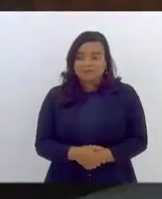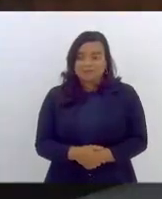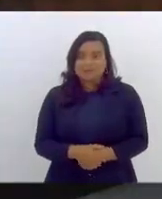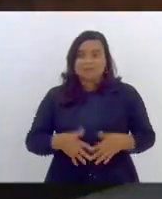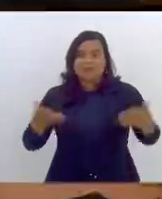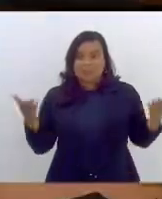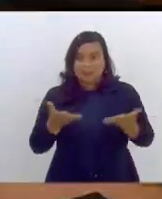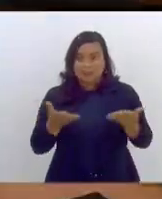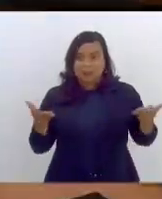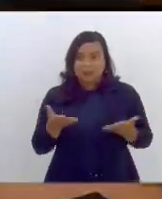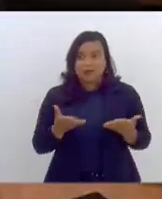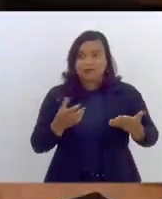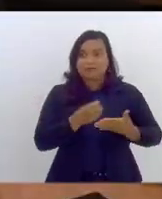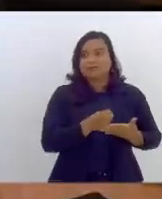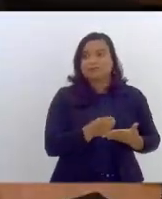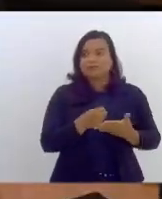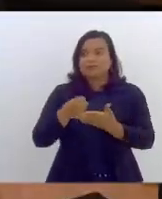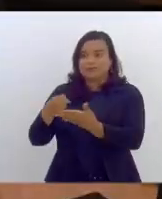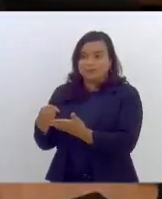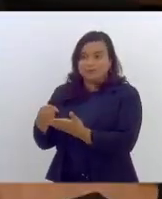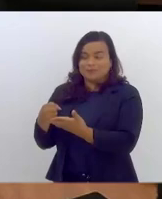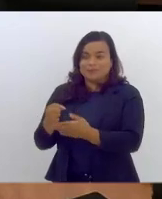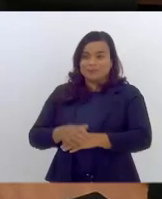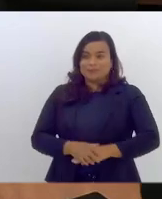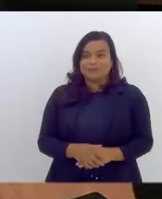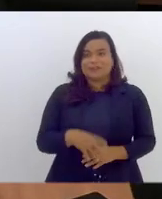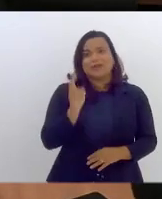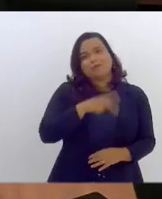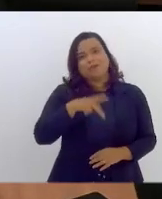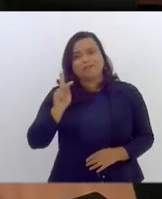Passo a palavra ao professor Muniz Sodré.